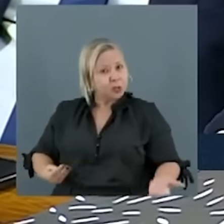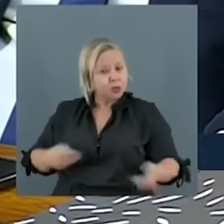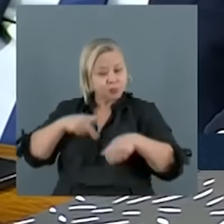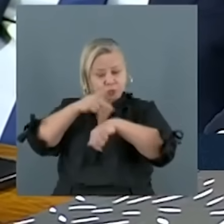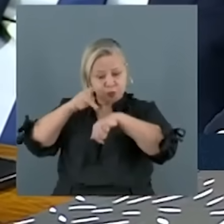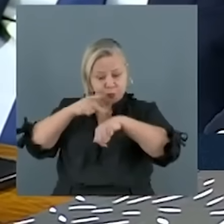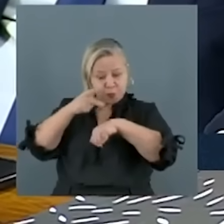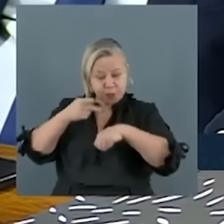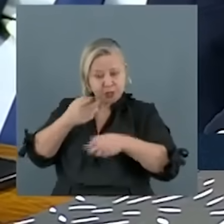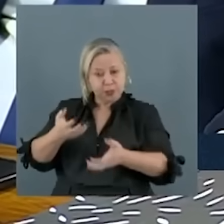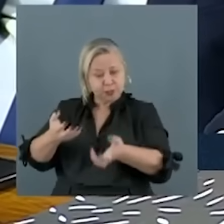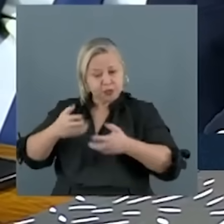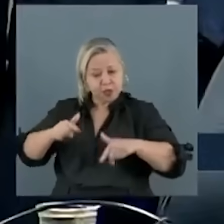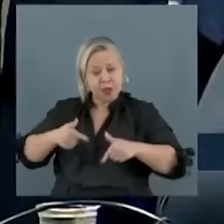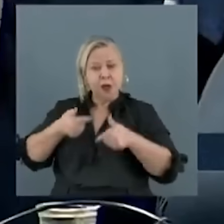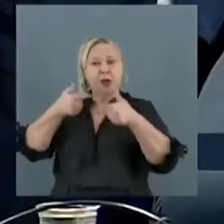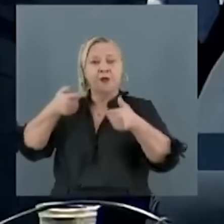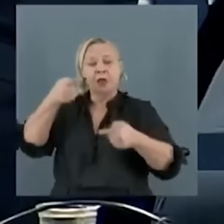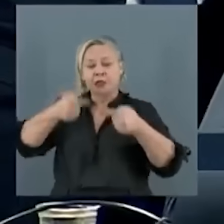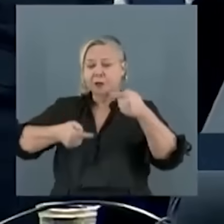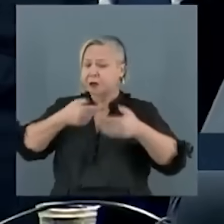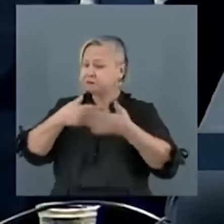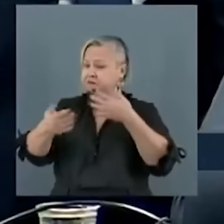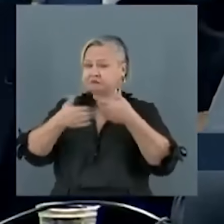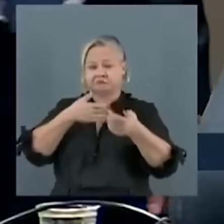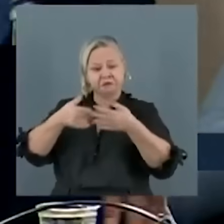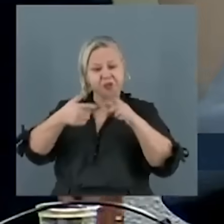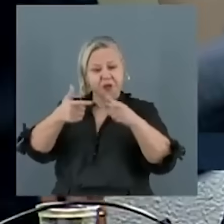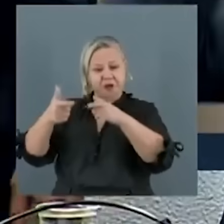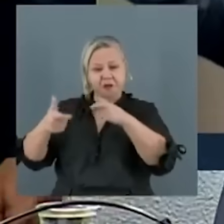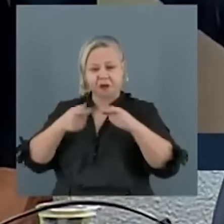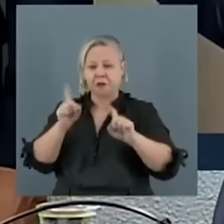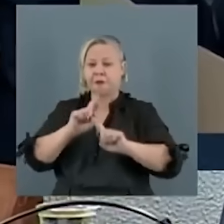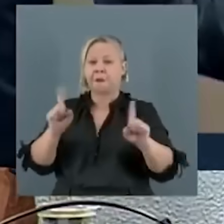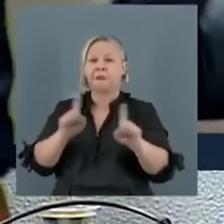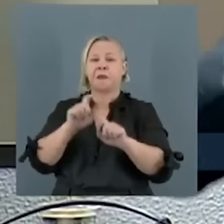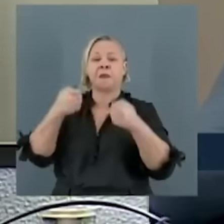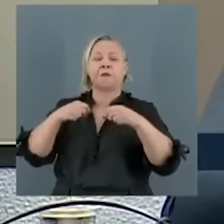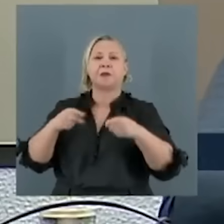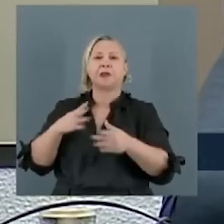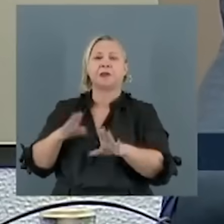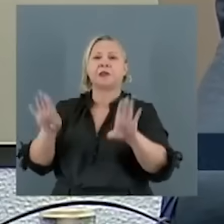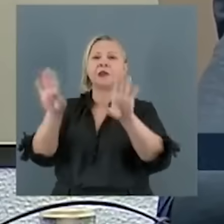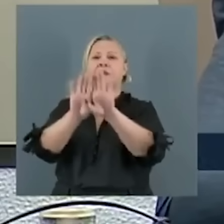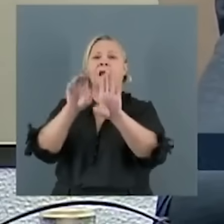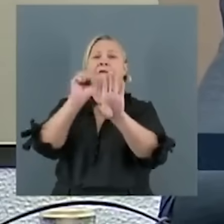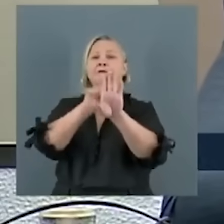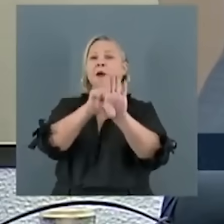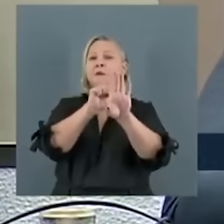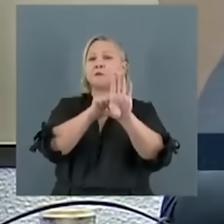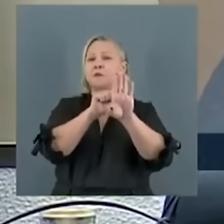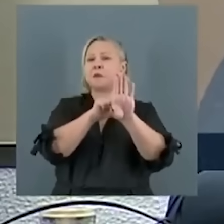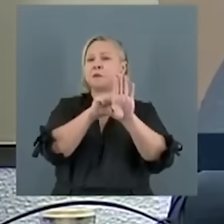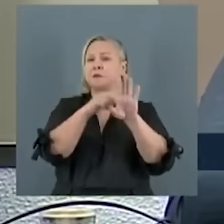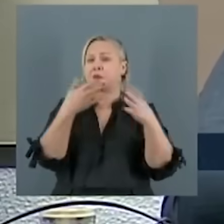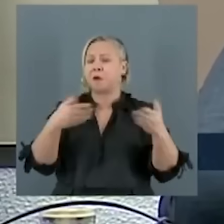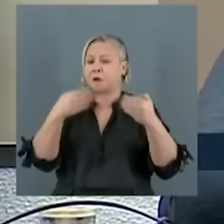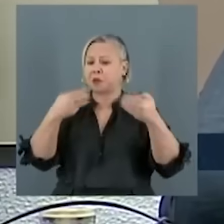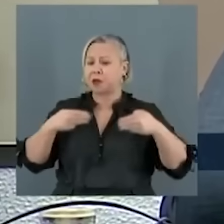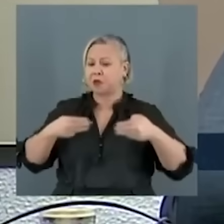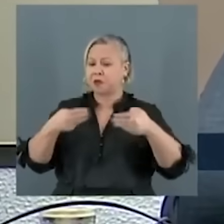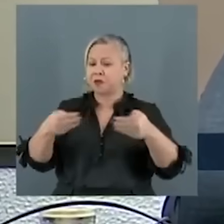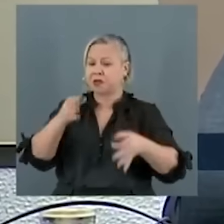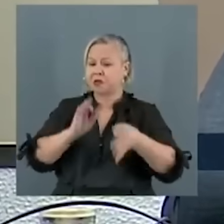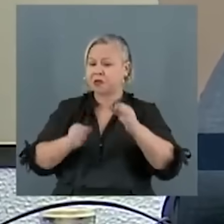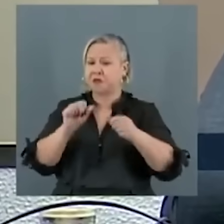Marcos Duval, que costuma se apresentar como instrutor da SWAT, disse que esperava o afastamento do ministro por causa dos atos de 8 de janeiro e